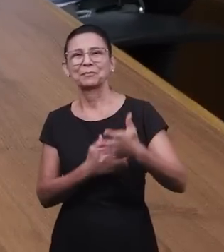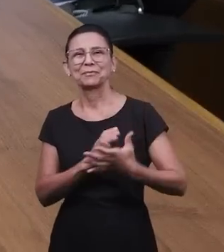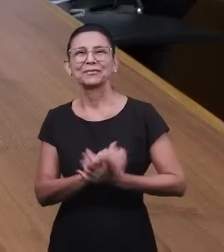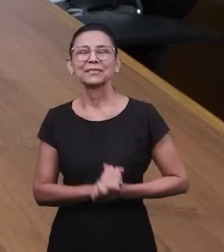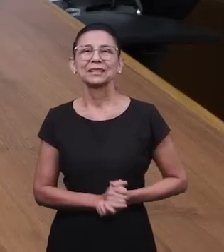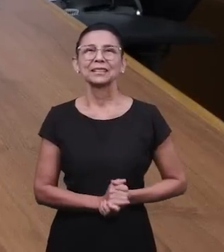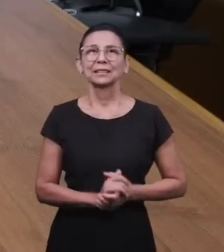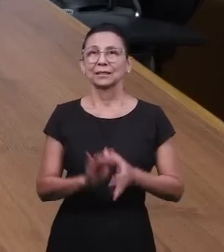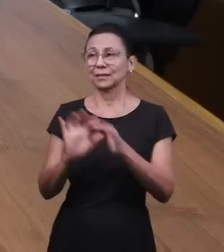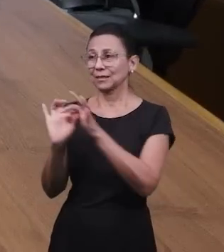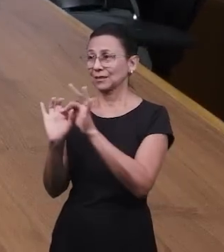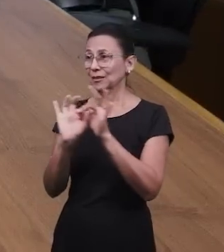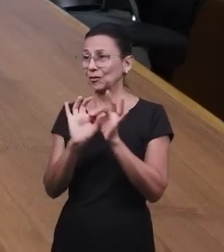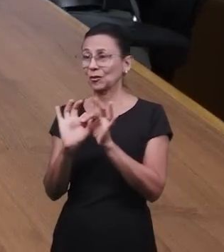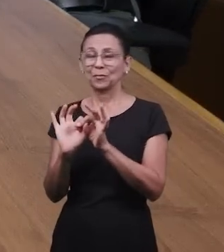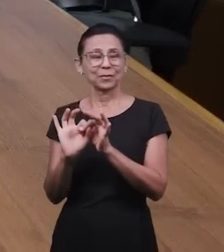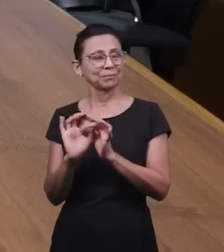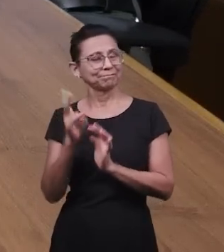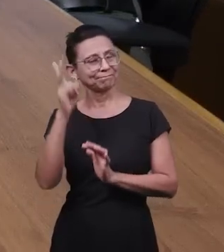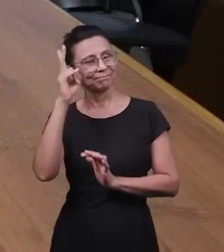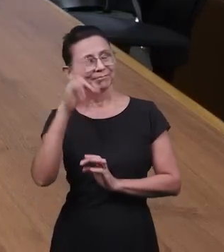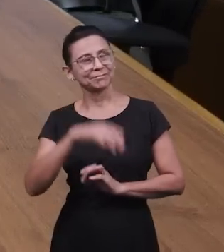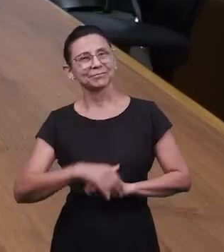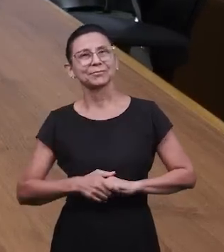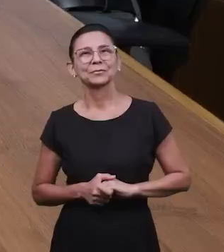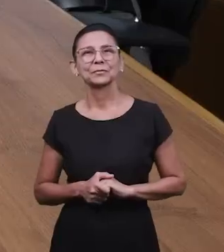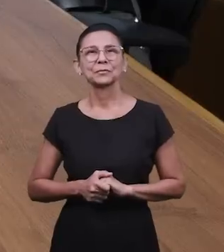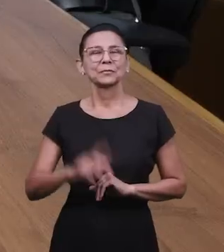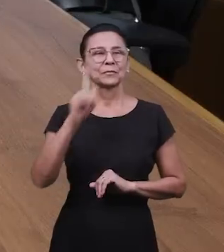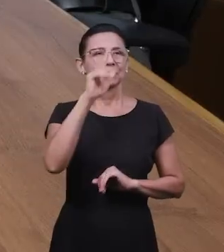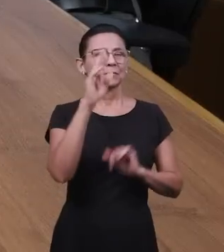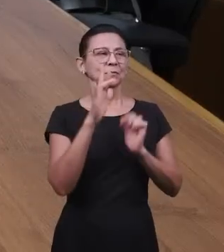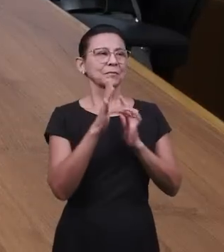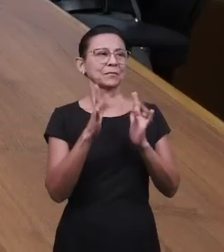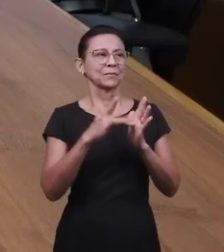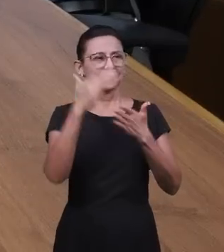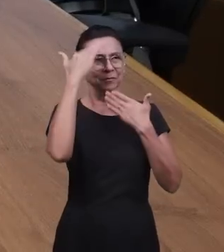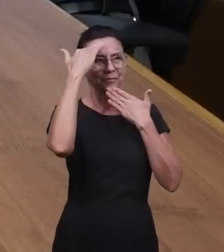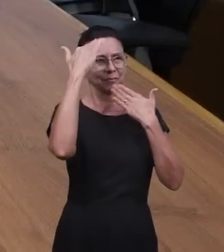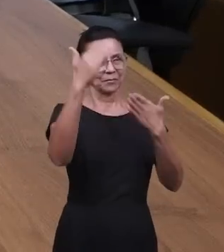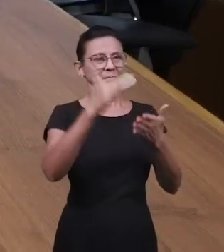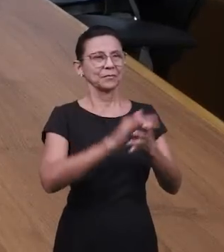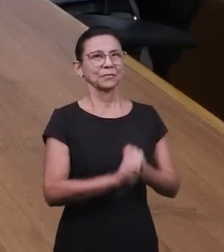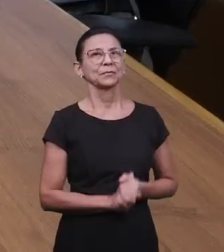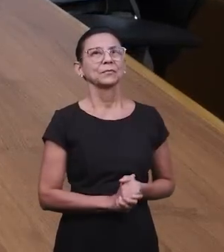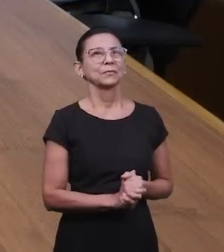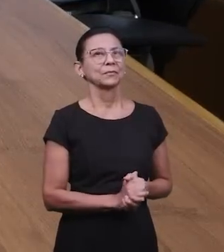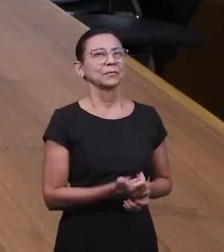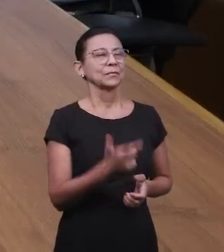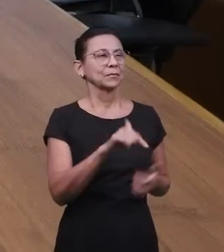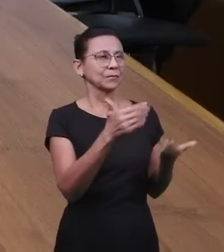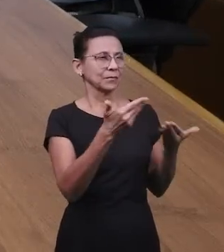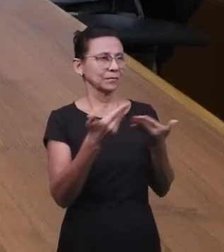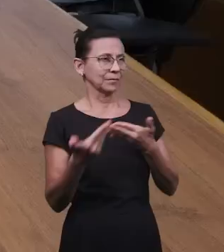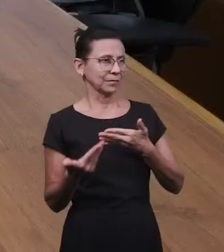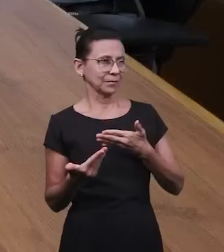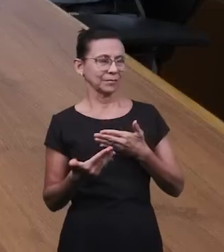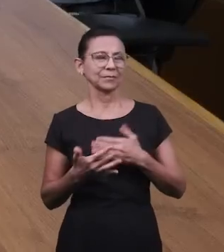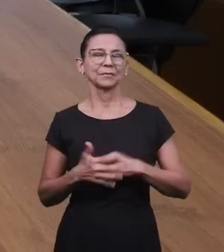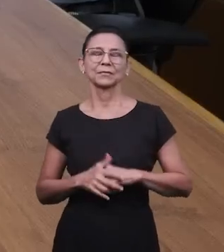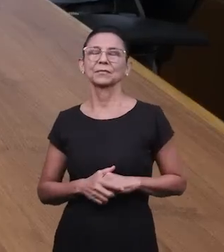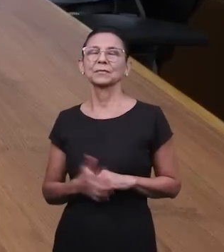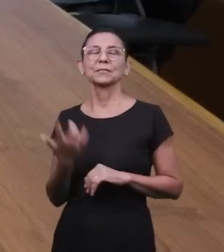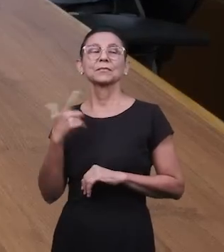né? Nessa comunhão, nós vamos longe. Vamos longe. Meu companheiro, a paz do Senhor, obrigado. Paz do Já Senhor. fica o convite para em outras ocasiões estarmos